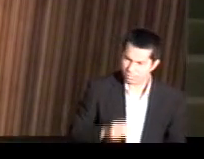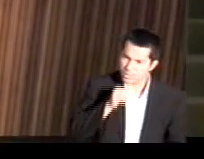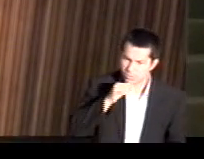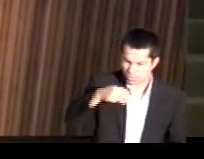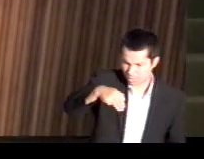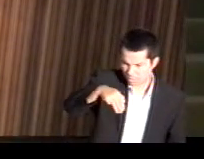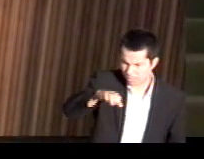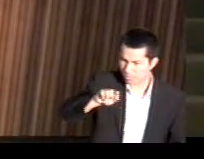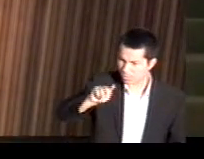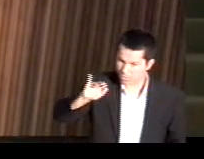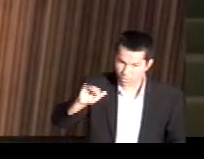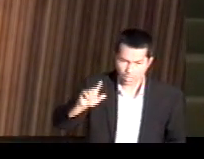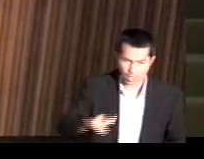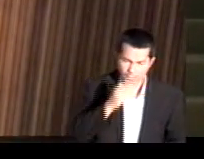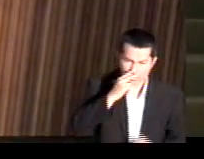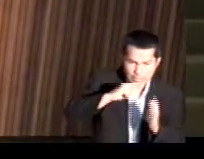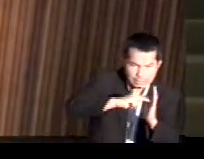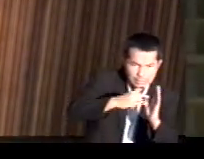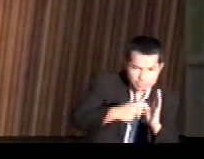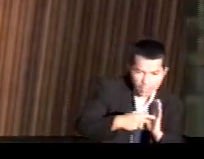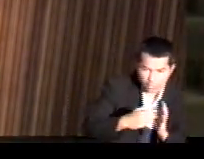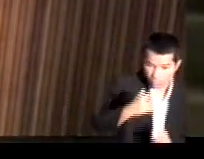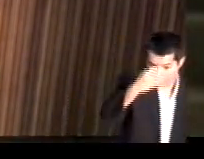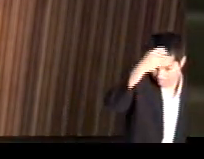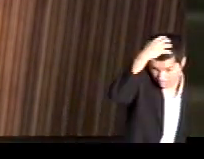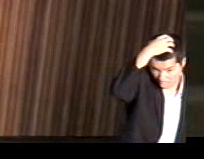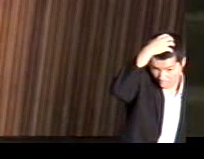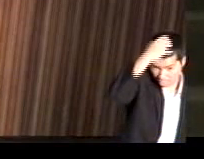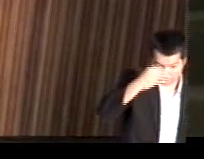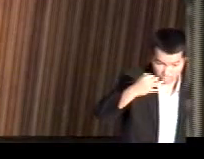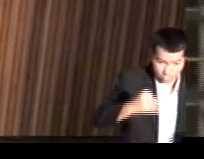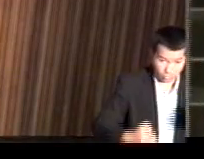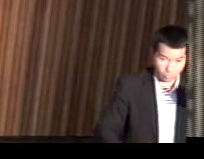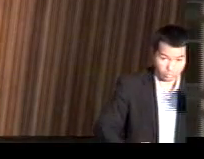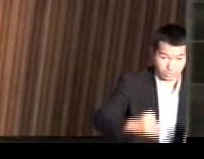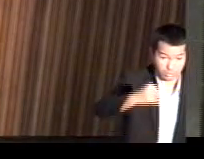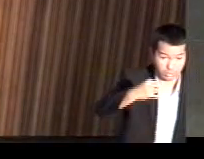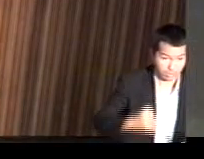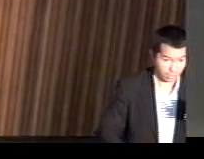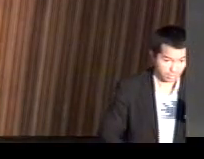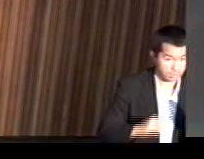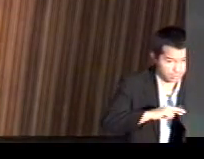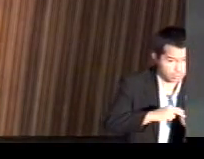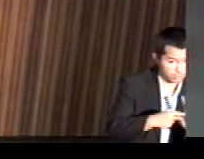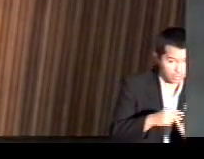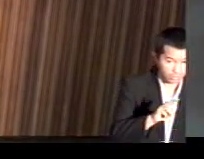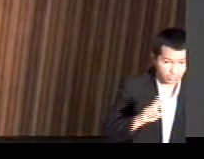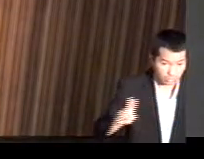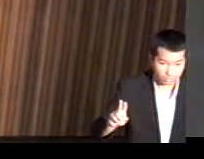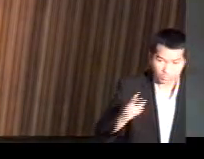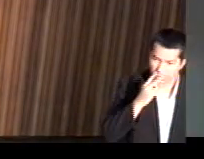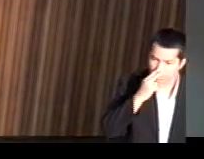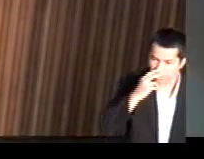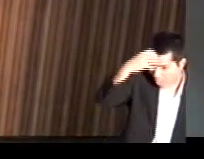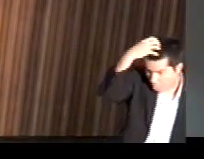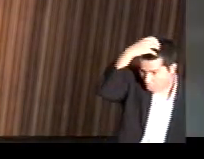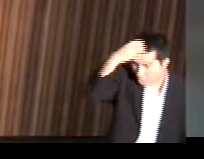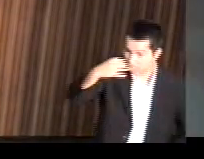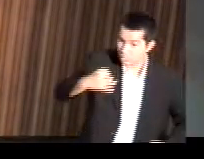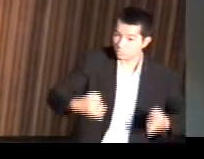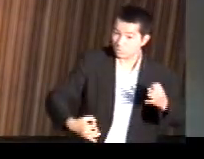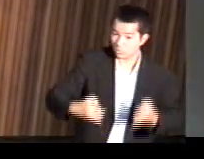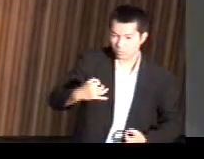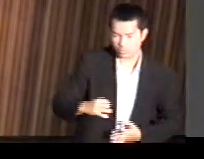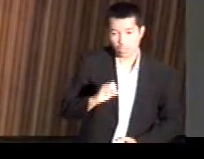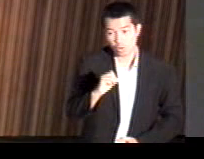ele aparece no meio disso, depois da vitória, ele não participou dessa guerra, e traz uma coisa muito singela,